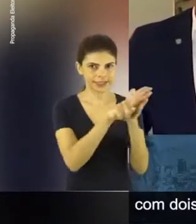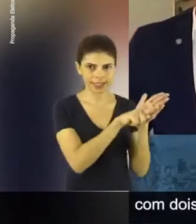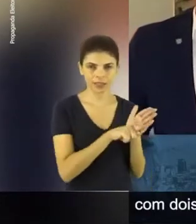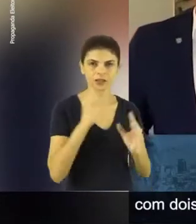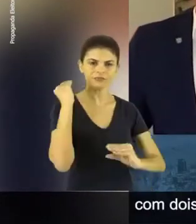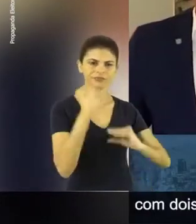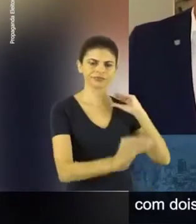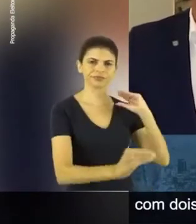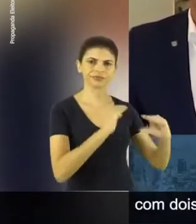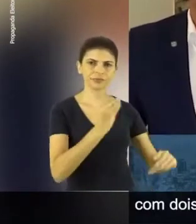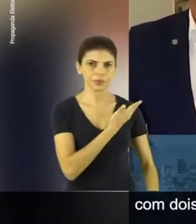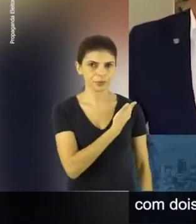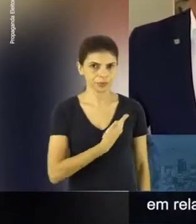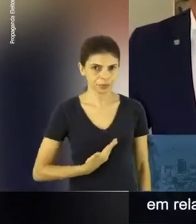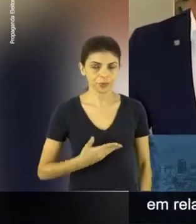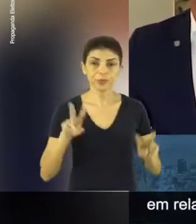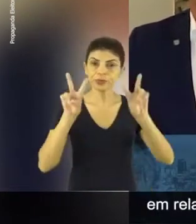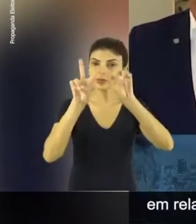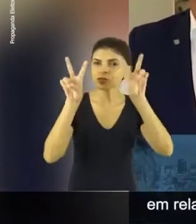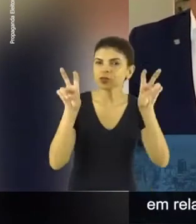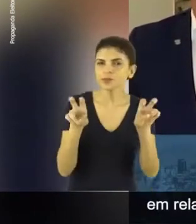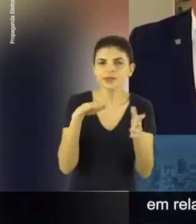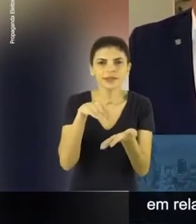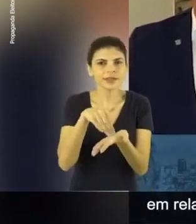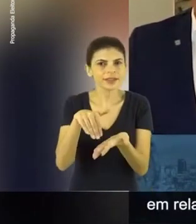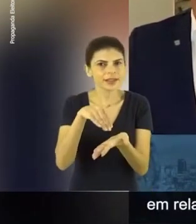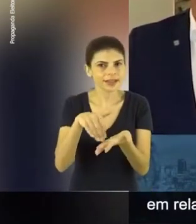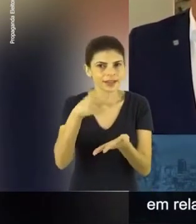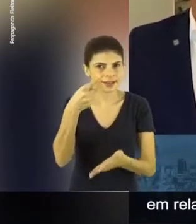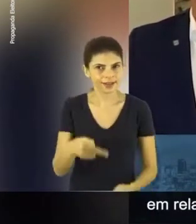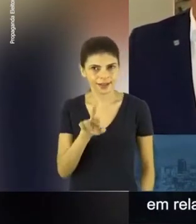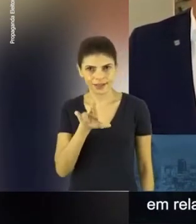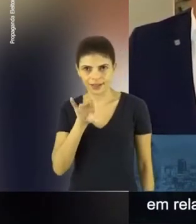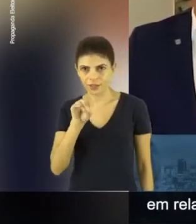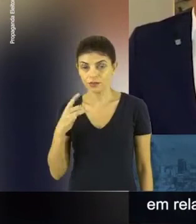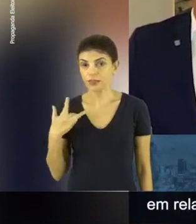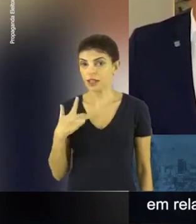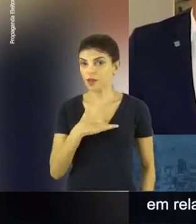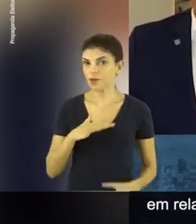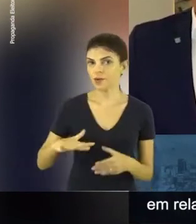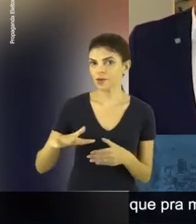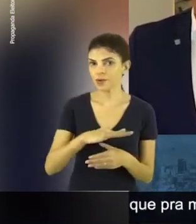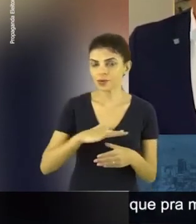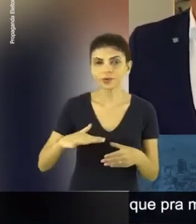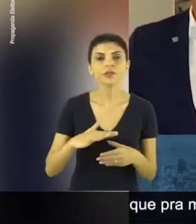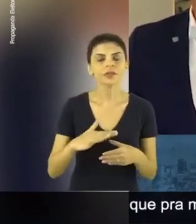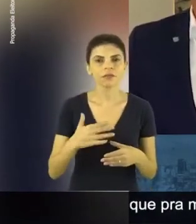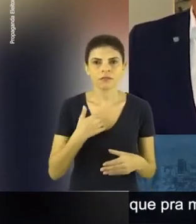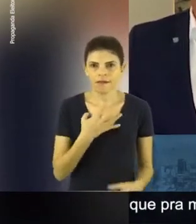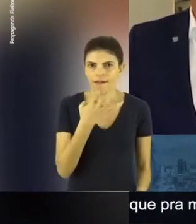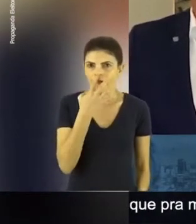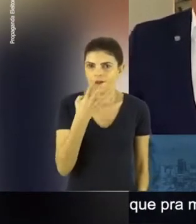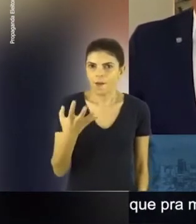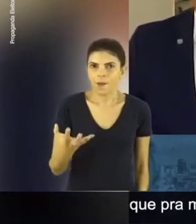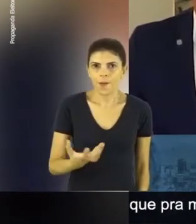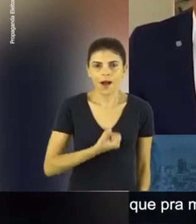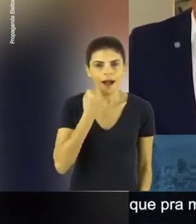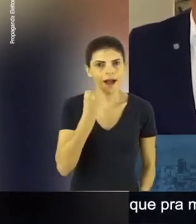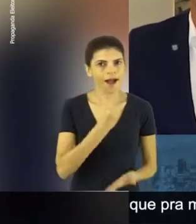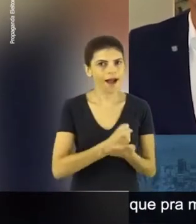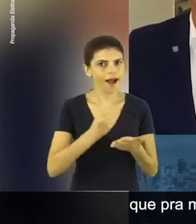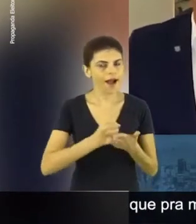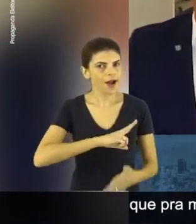dos investimentos públicos em relação à Secretaria do Estado do Rio de Janeiro de Saúde, que, para meu espanto, tornou